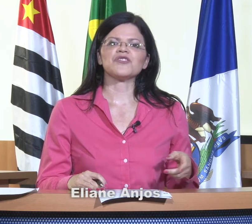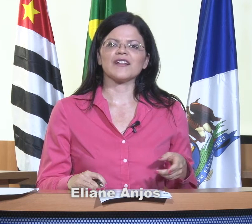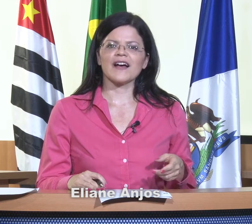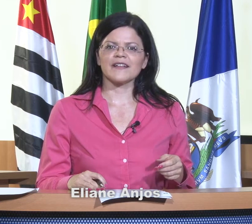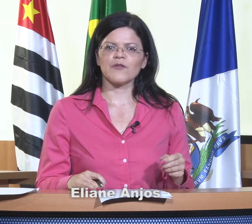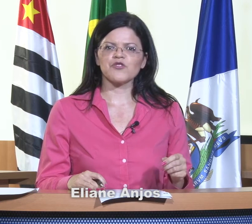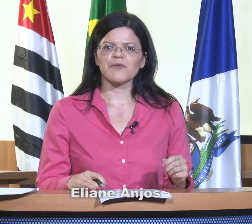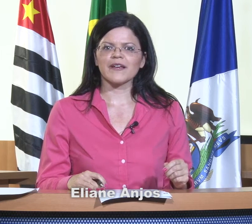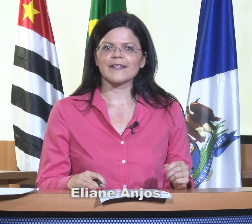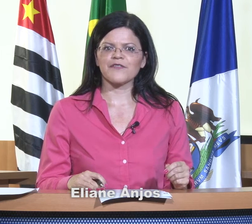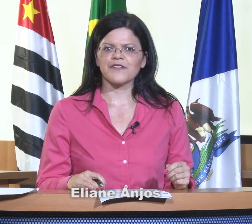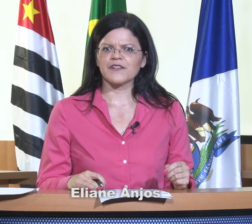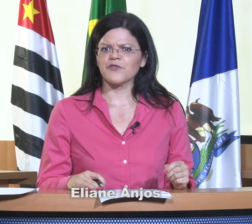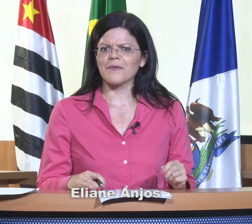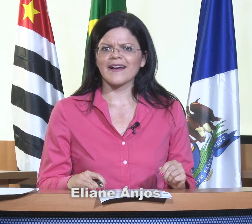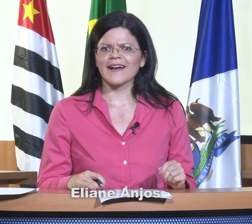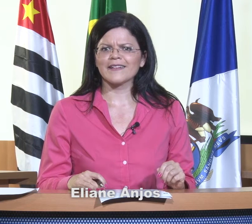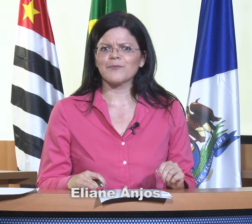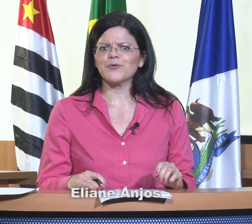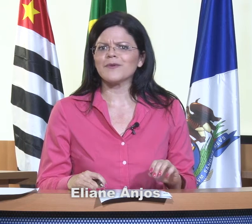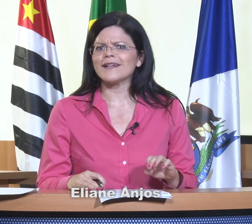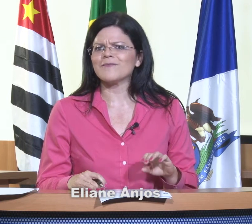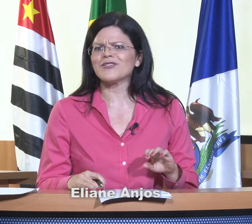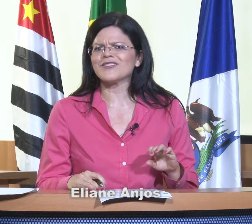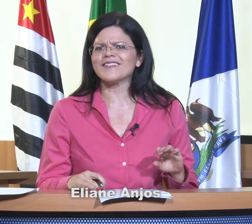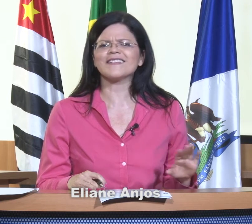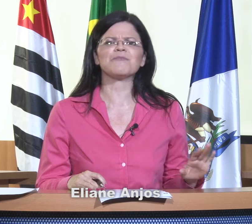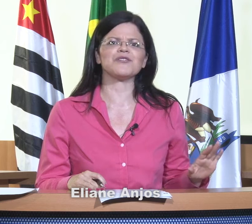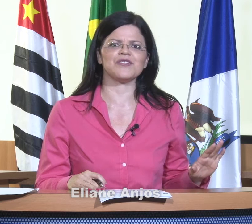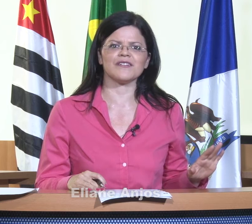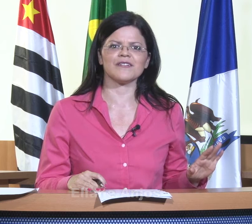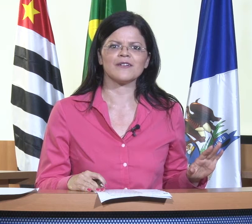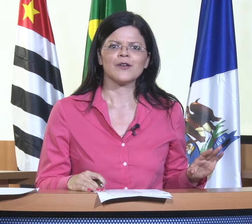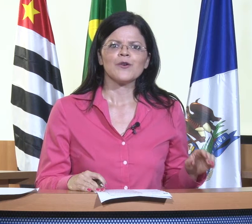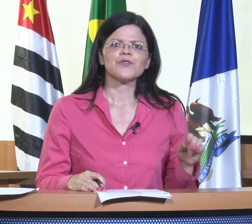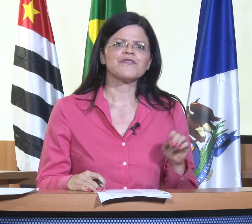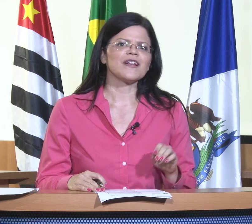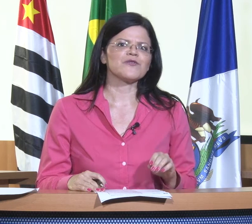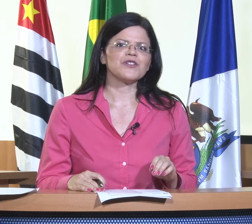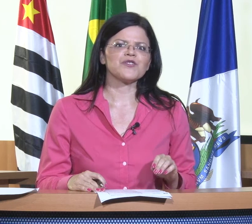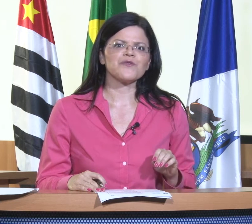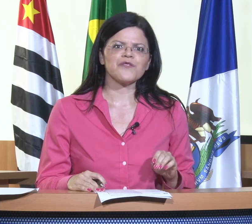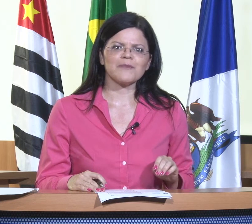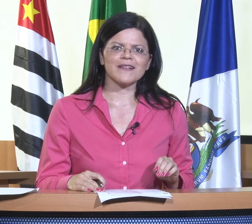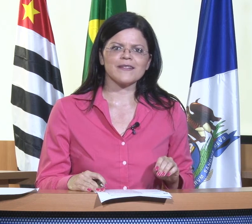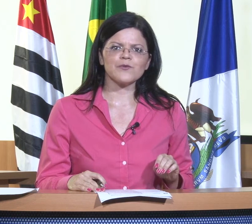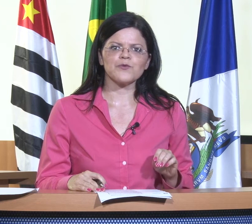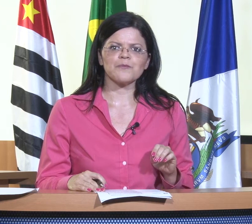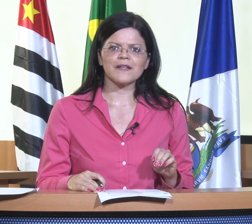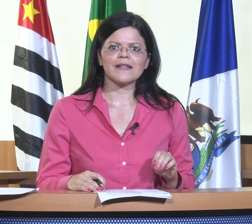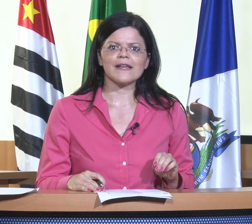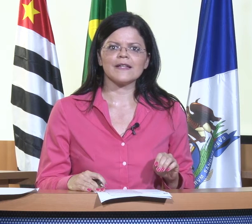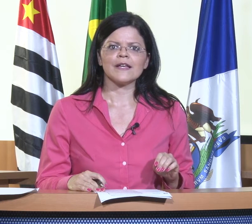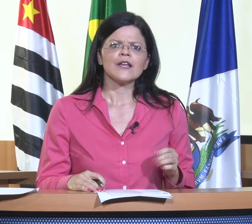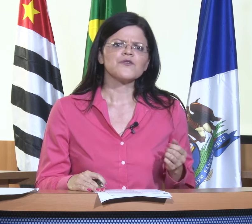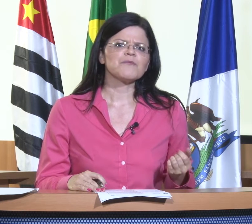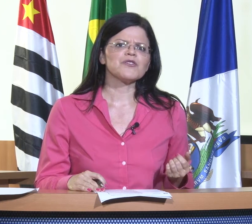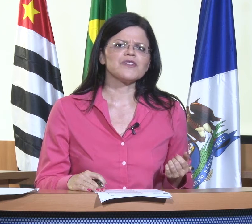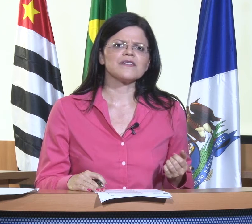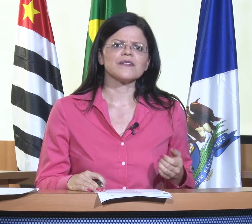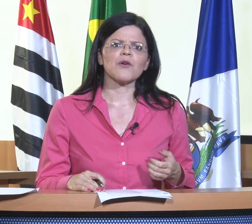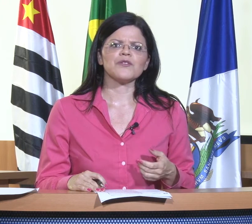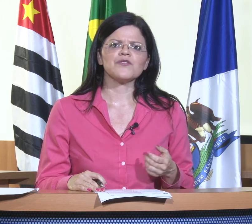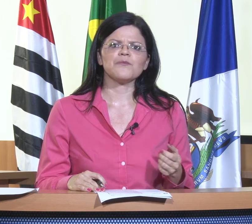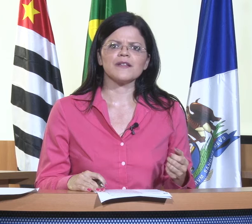A sessão ordinária da última quinta-feira foi marcada por um clima de despedida. Os vereadores Novinho Brasil, do PTN, e